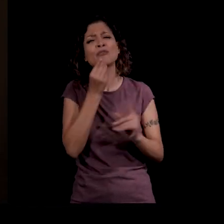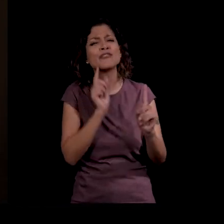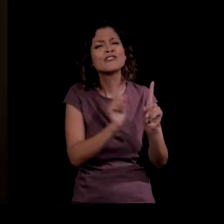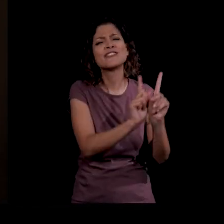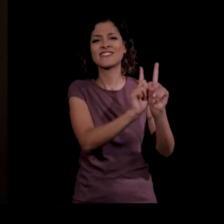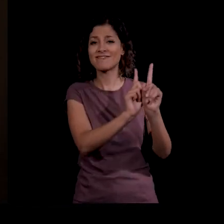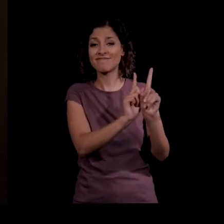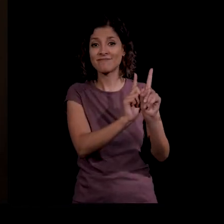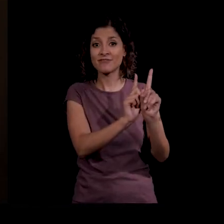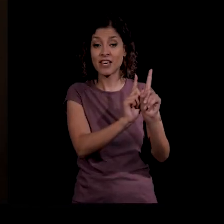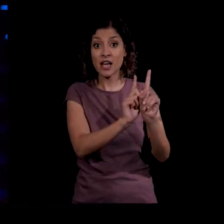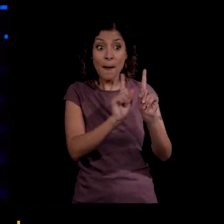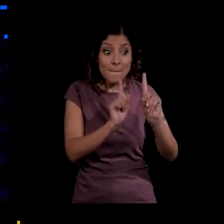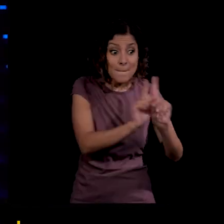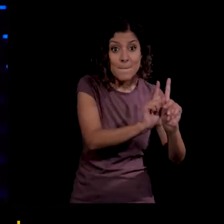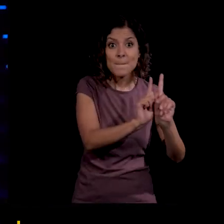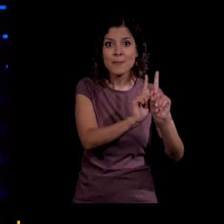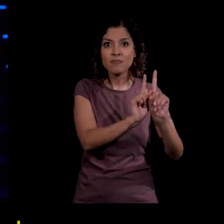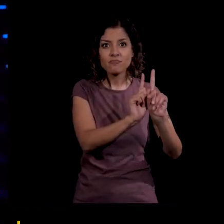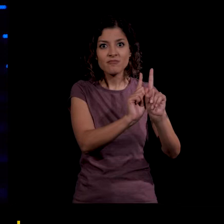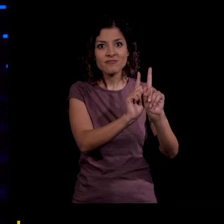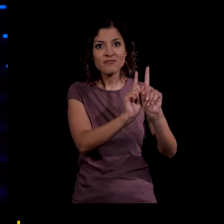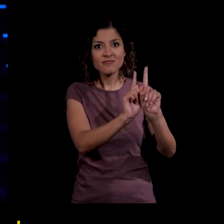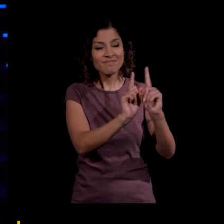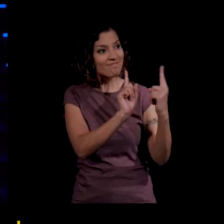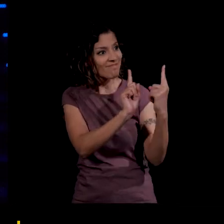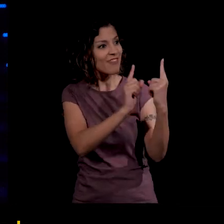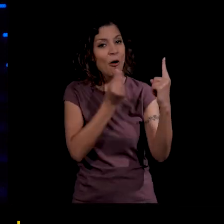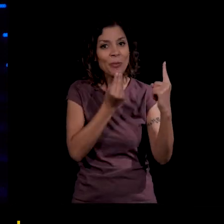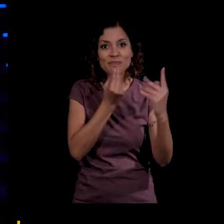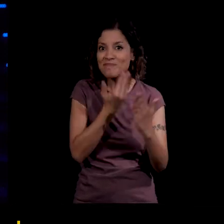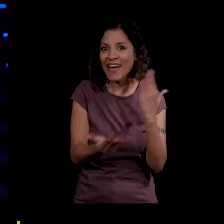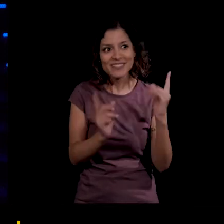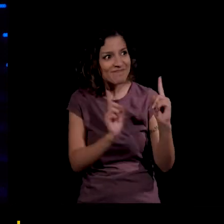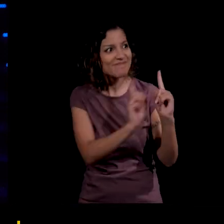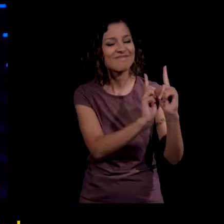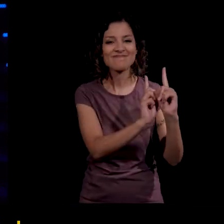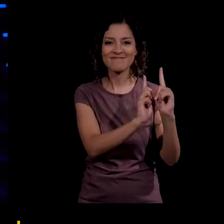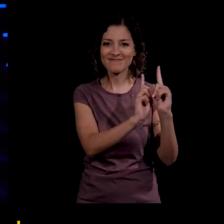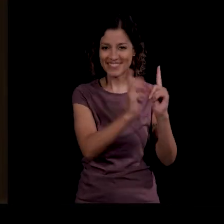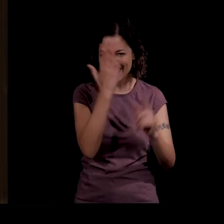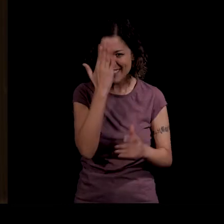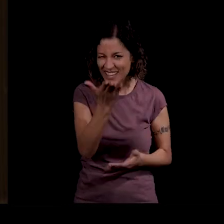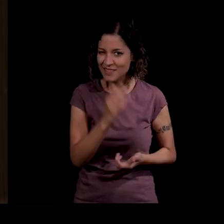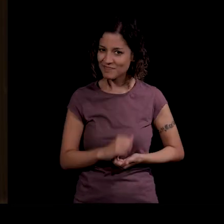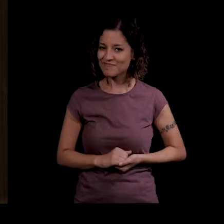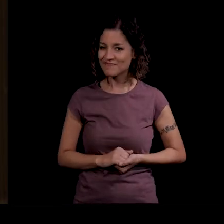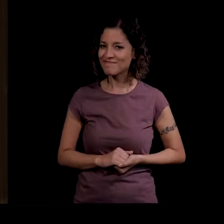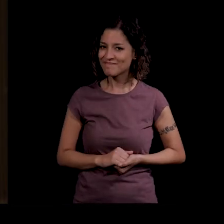tão preciosa, né? Estar presente diante de alguém e não perder essa oportunidade,